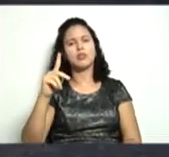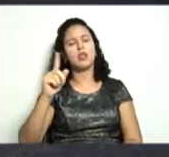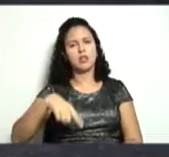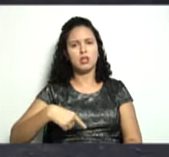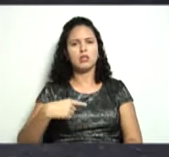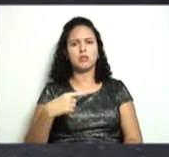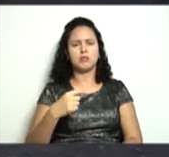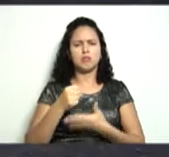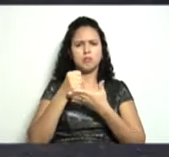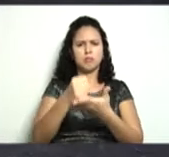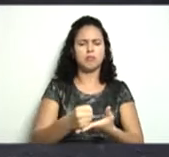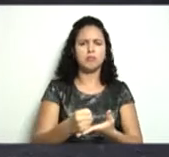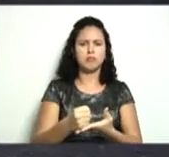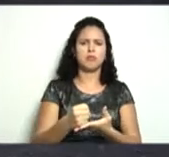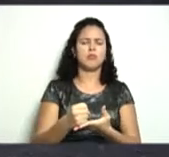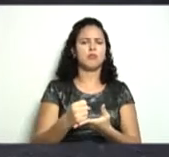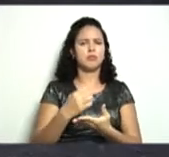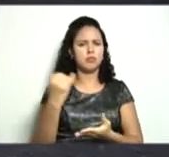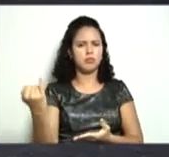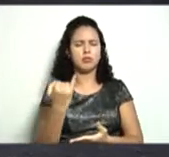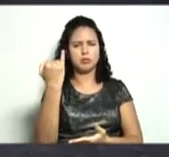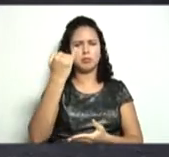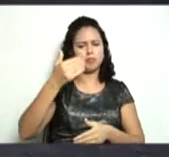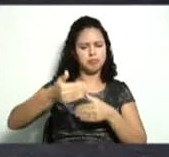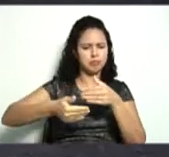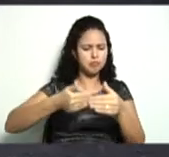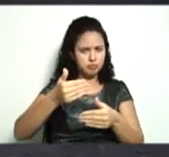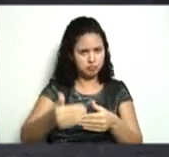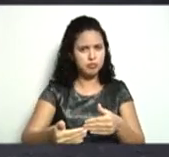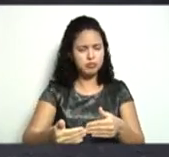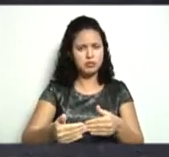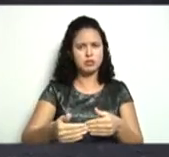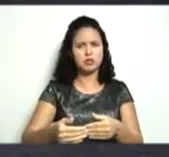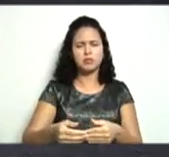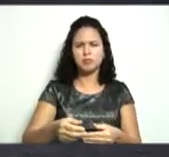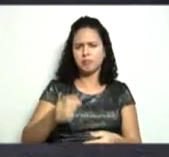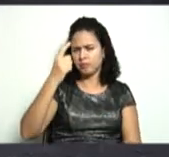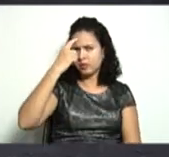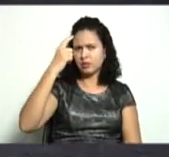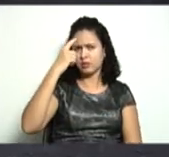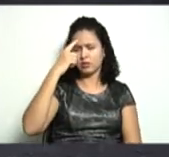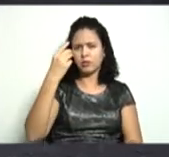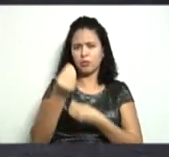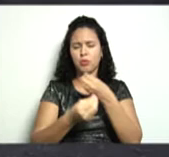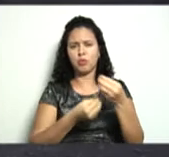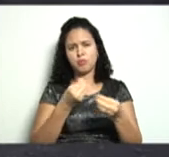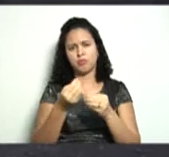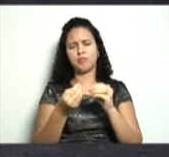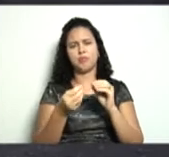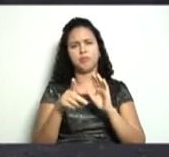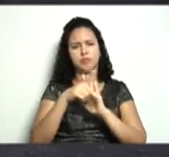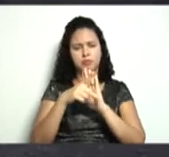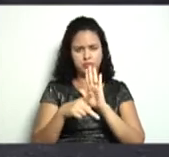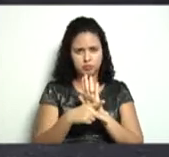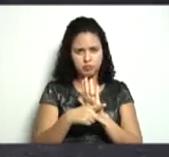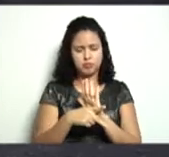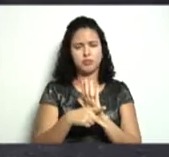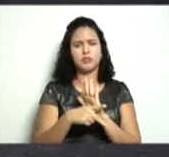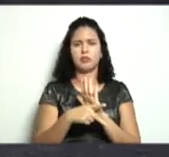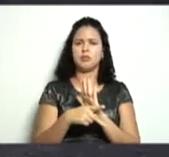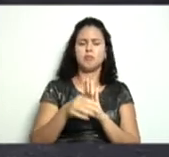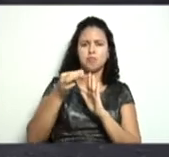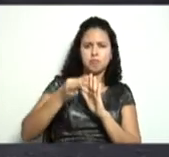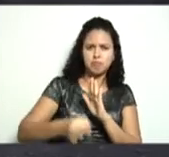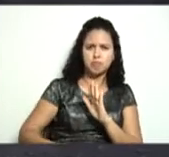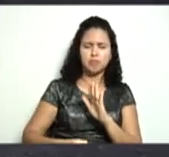ser levado a sério, levado adiante e sempre pensando em seus princípios de credibilidade,